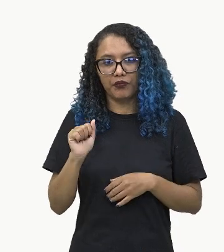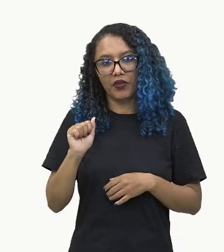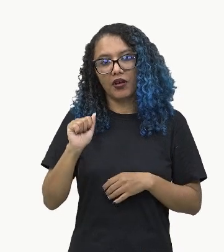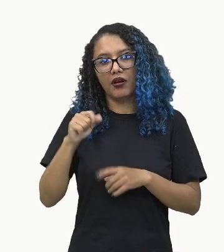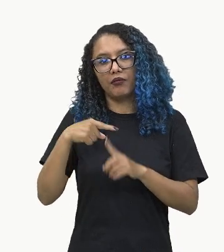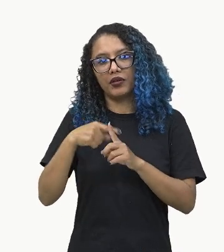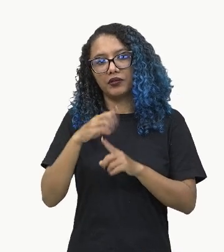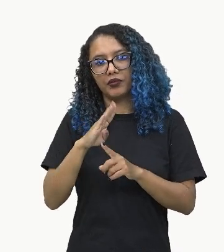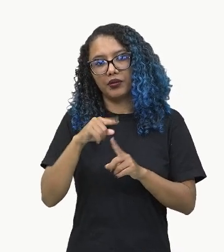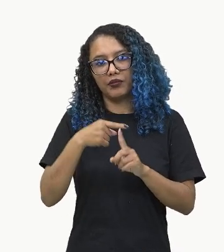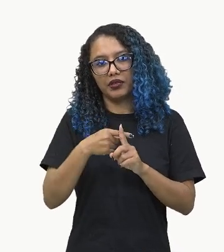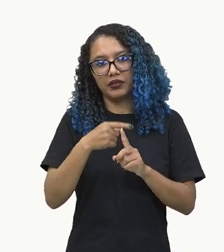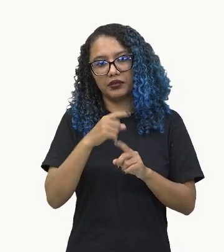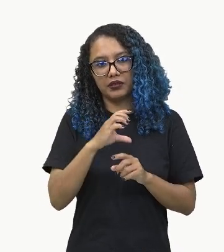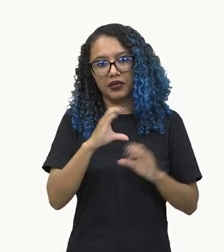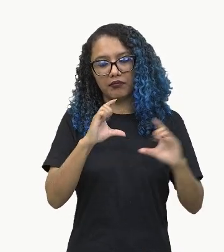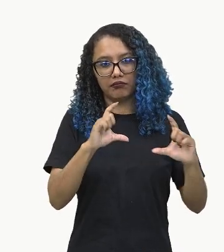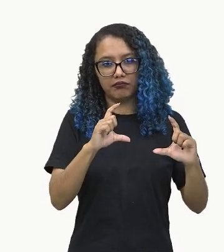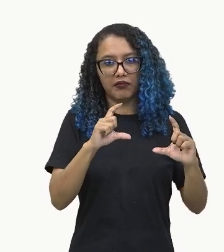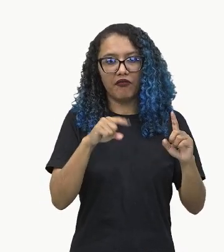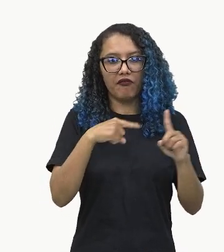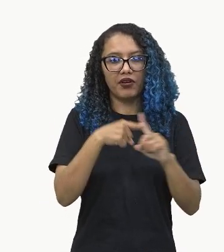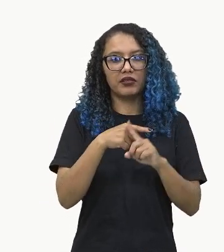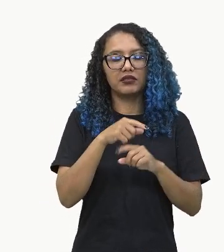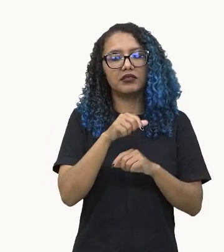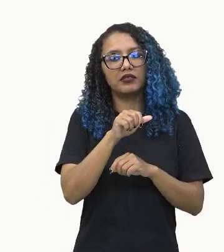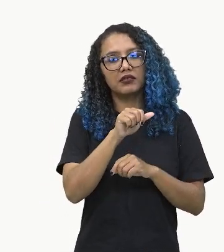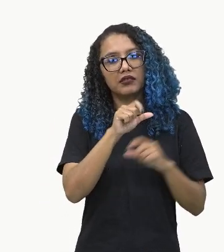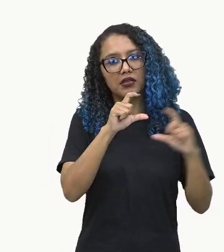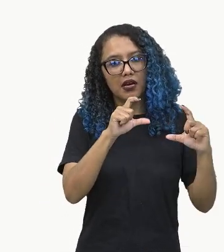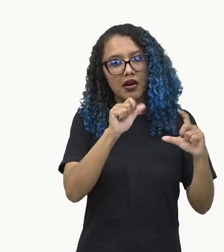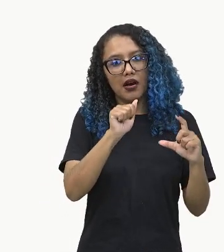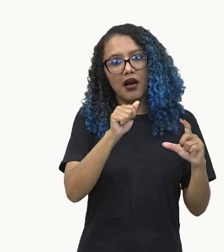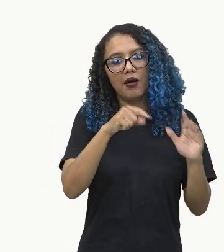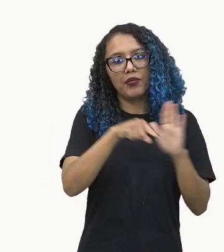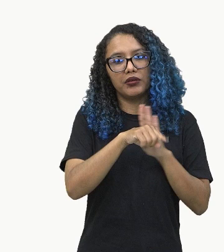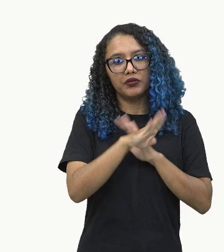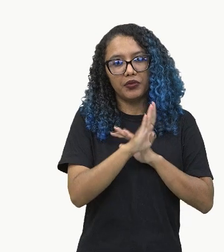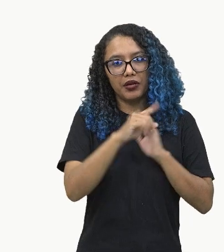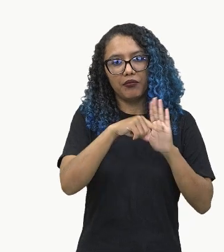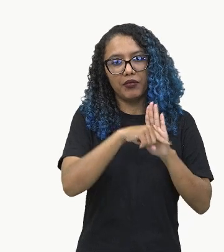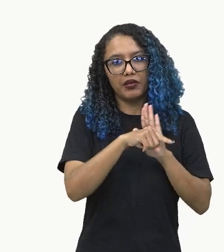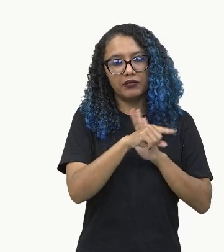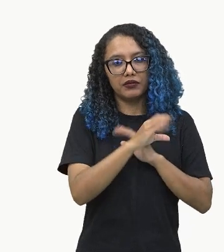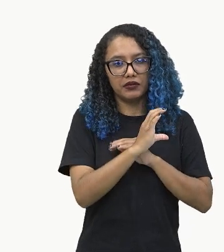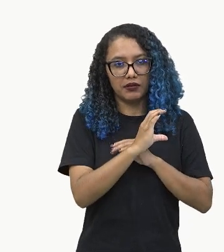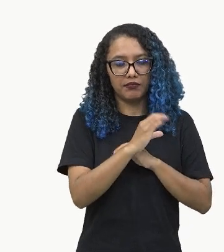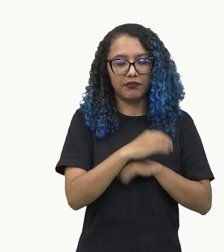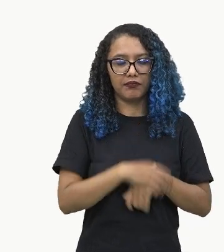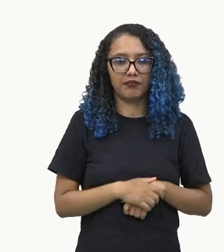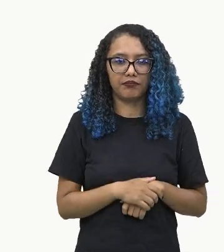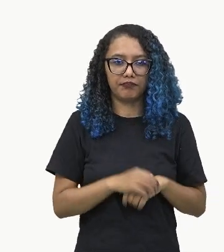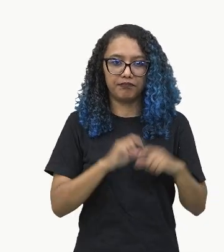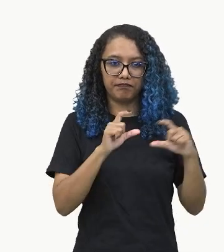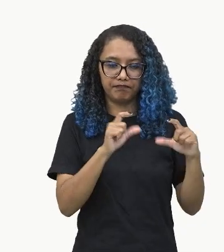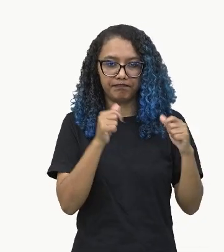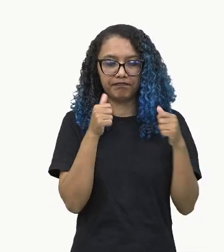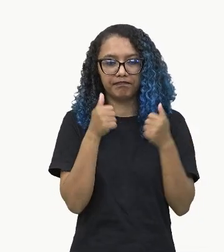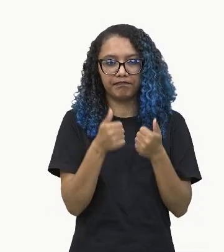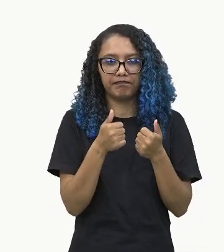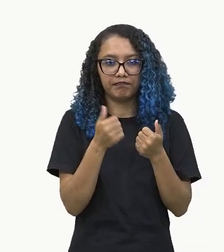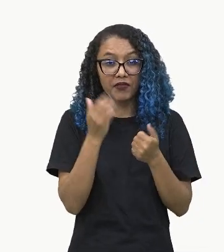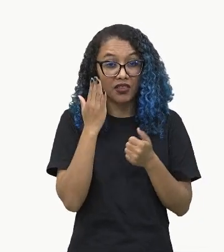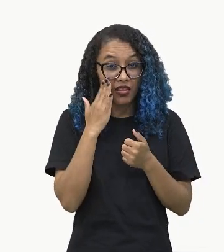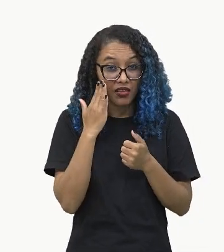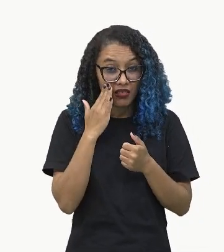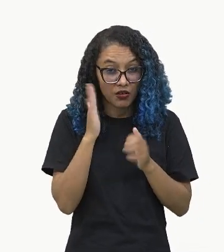mais C vezes A menos B menos C. Ok? Tá bom? Então, entenderam já